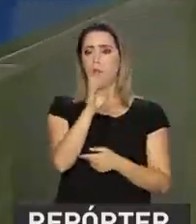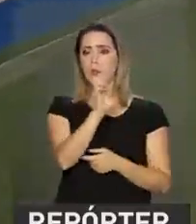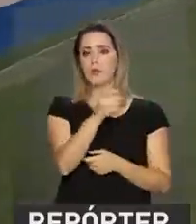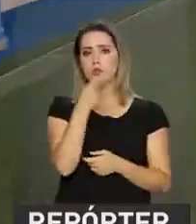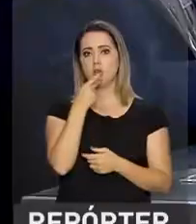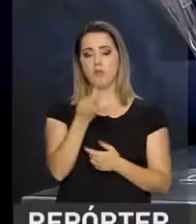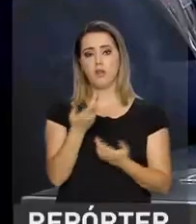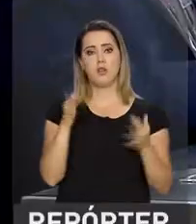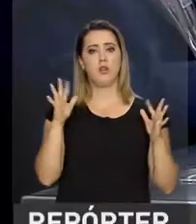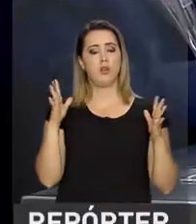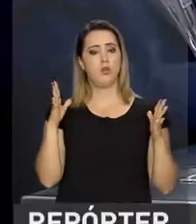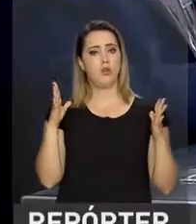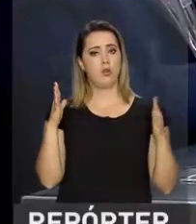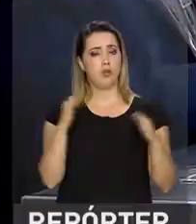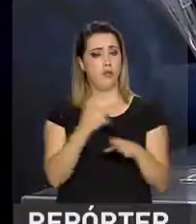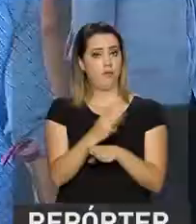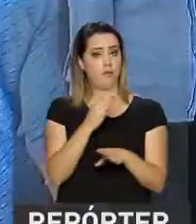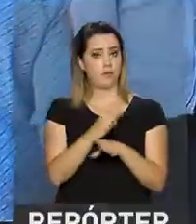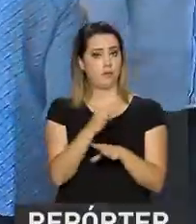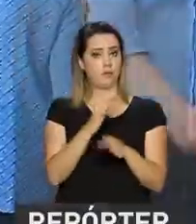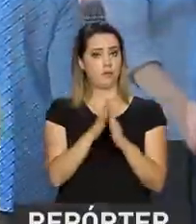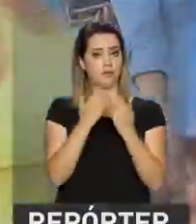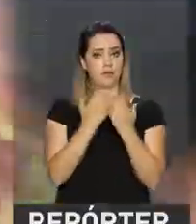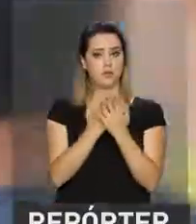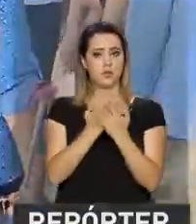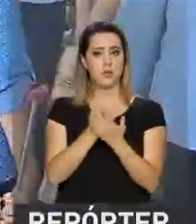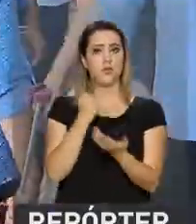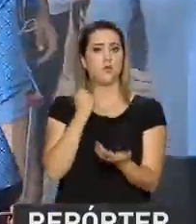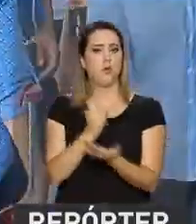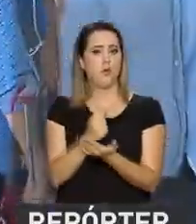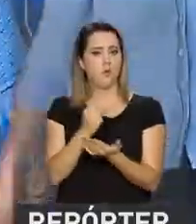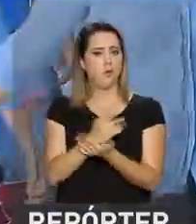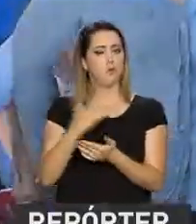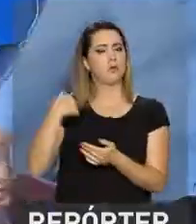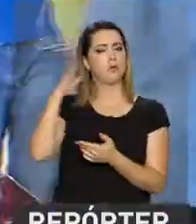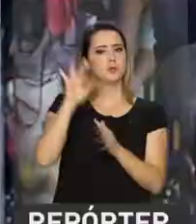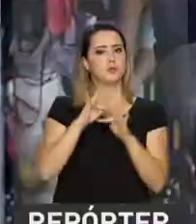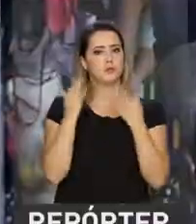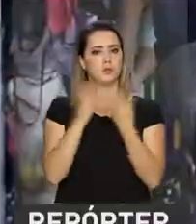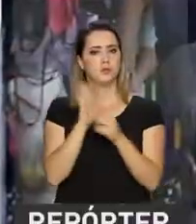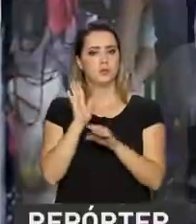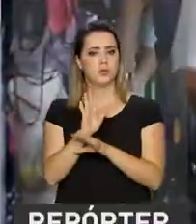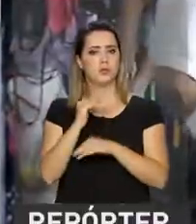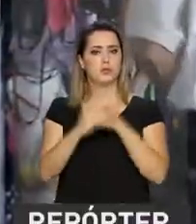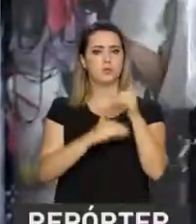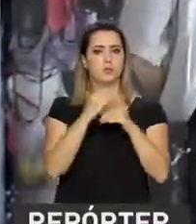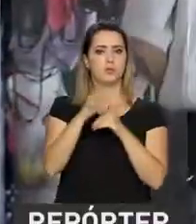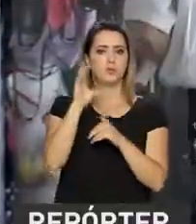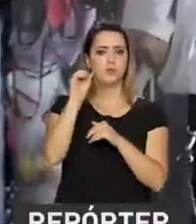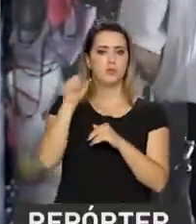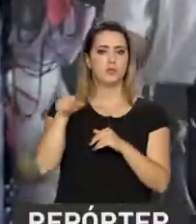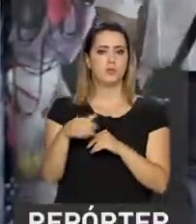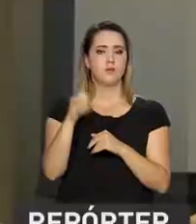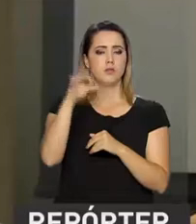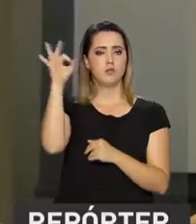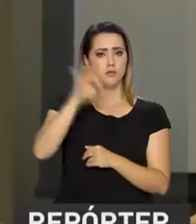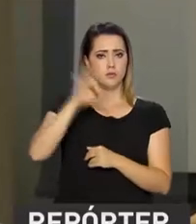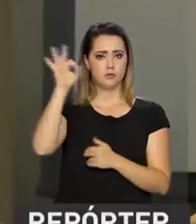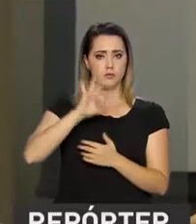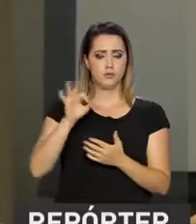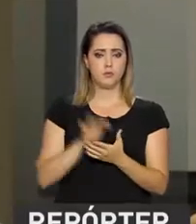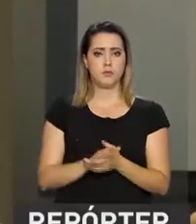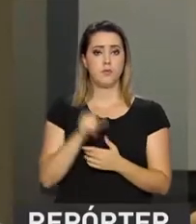férias escolares e um maior poder de compra das famílias ajudaram nesse crescimento, que foi de 0,9%.